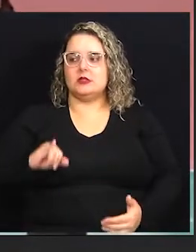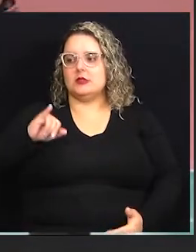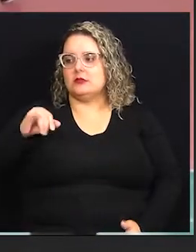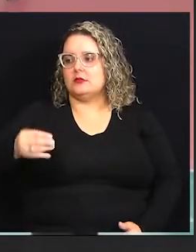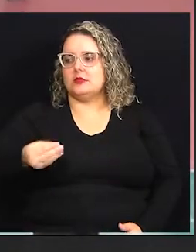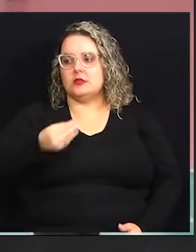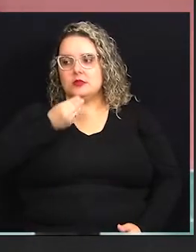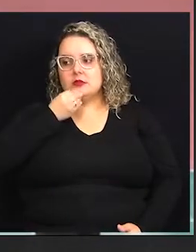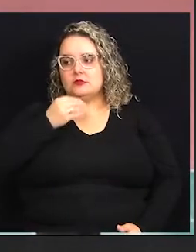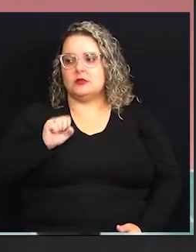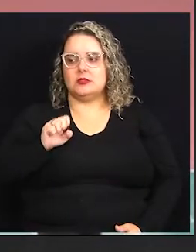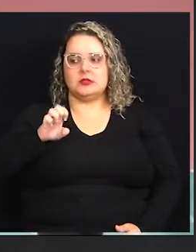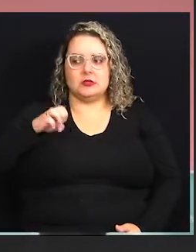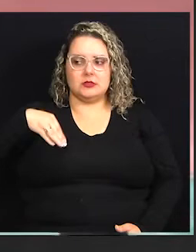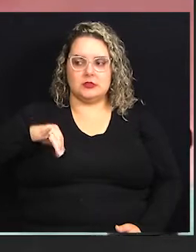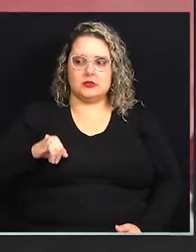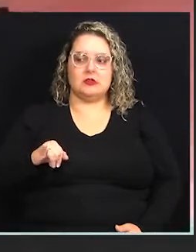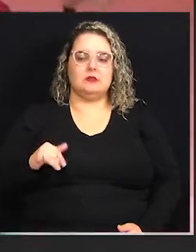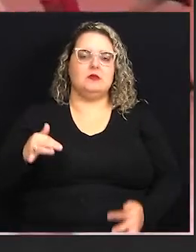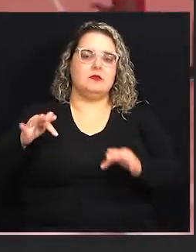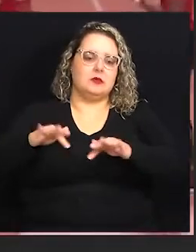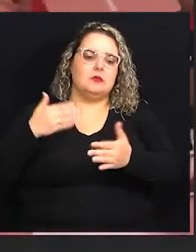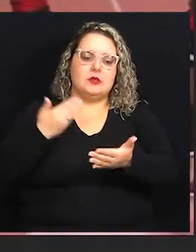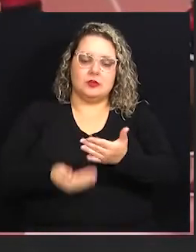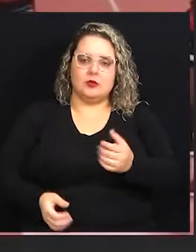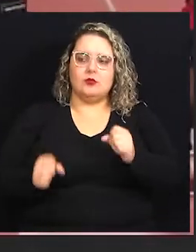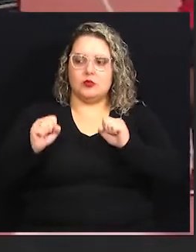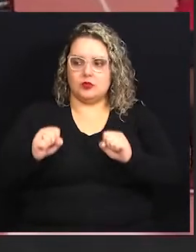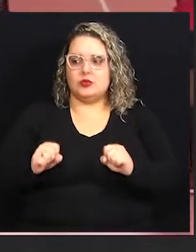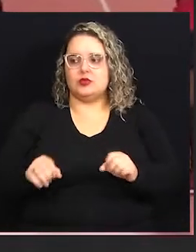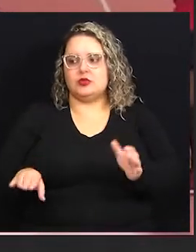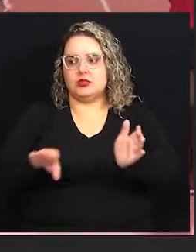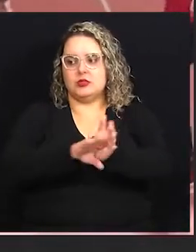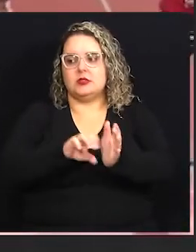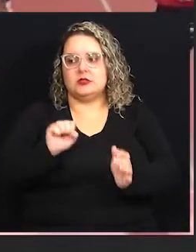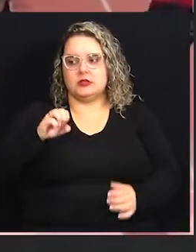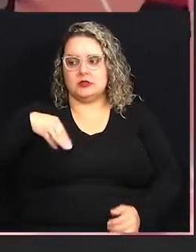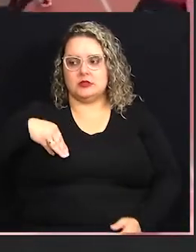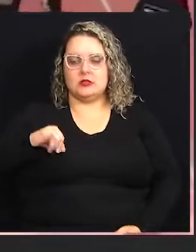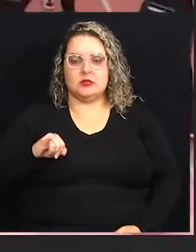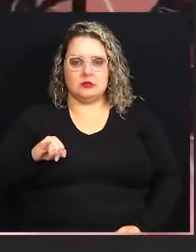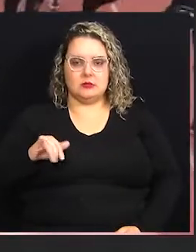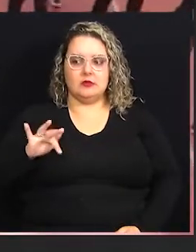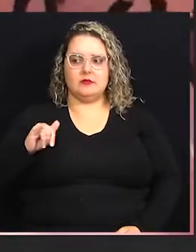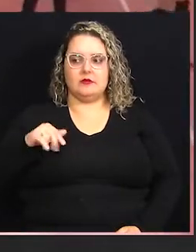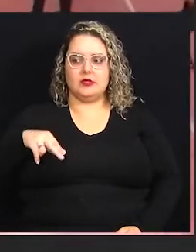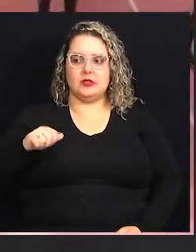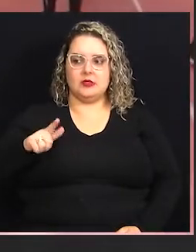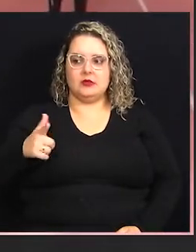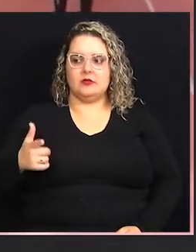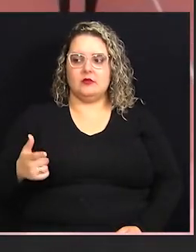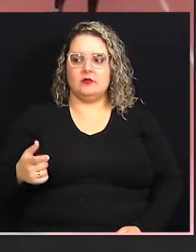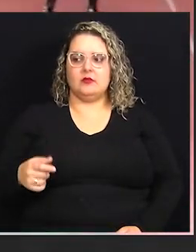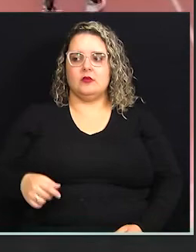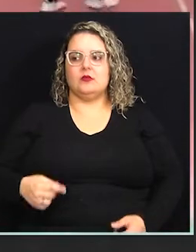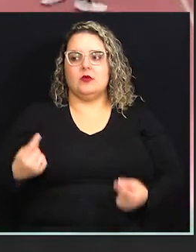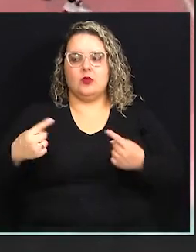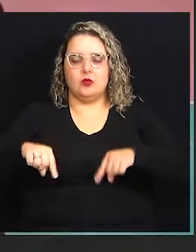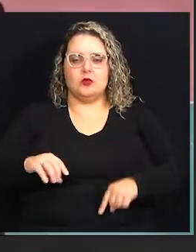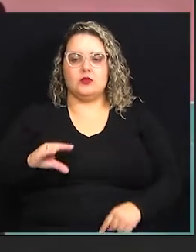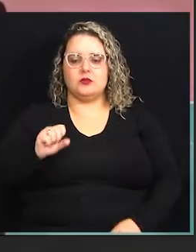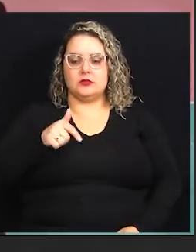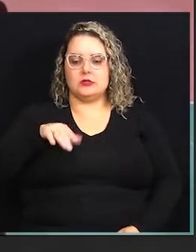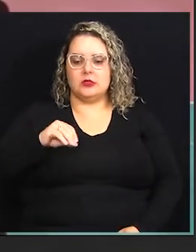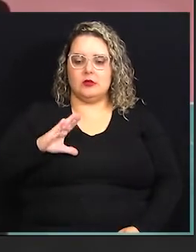grande oportunidade de ir para a semifinal, perdemos. Podíamos ter ido para a semifinal, a gente fez um jogo de mata-mata aqui contra o São